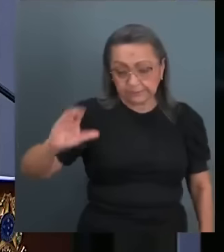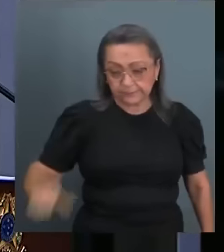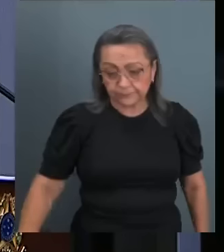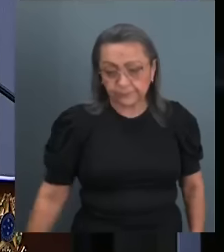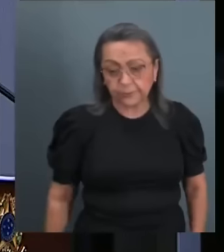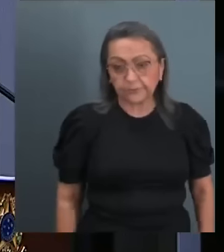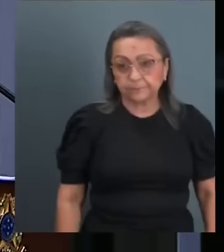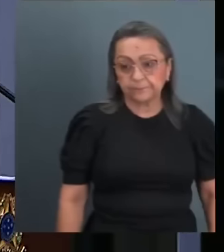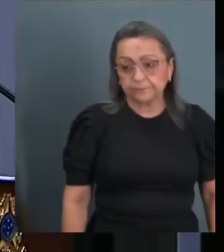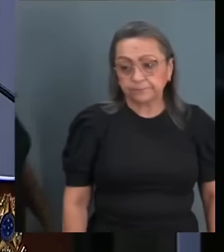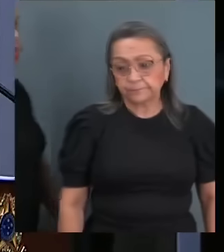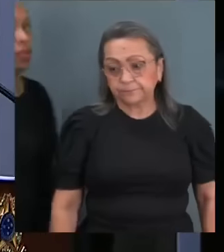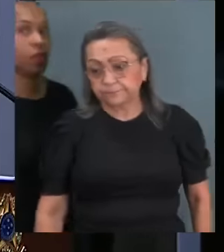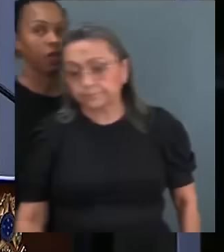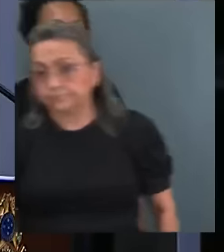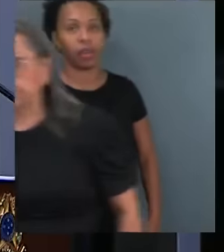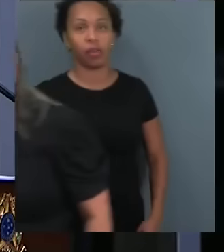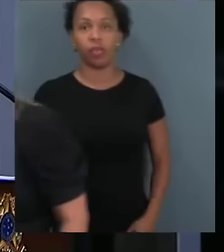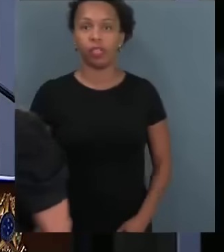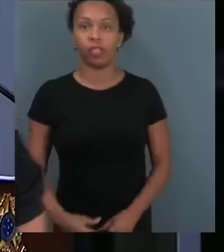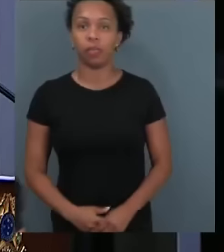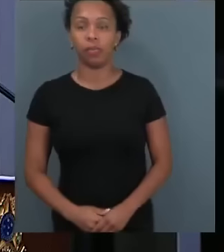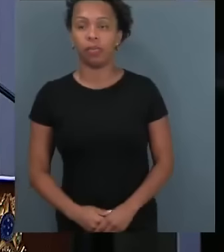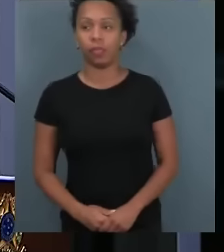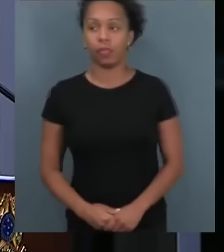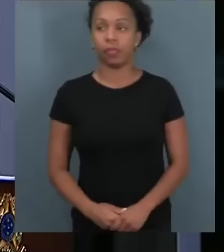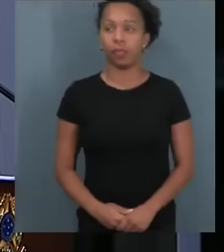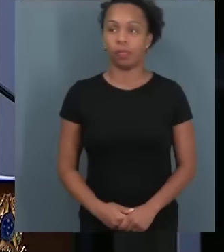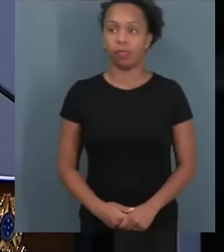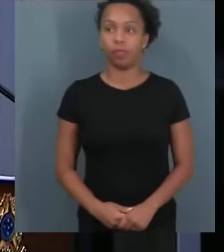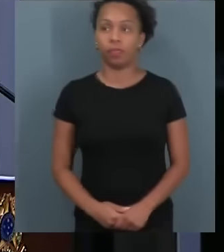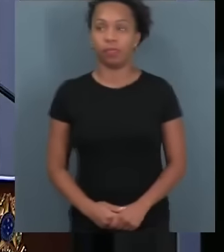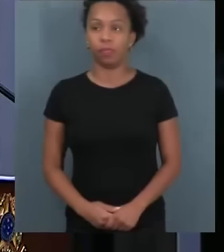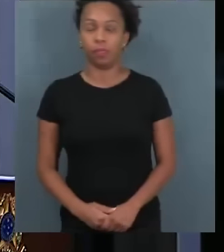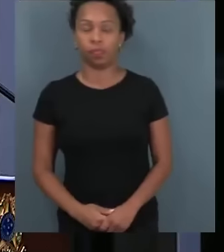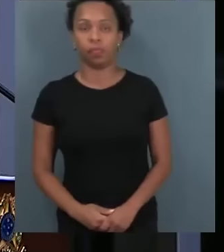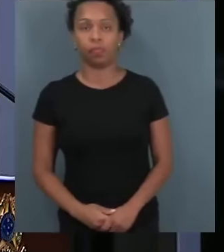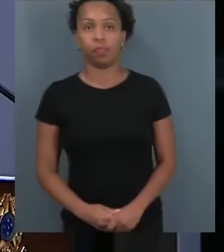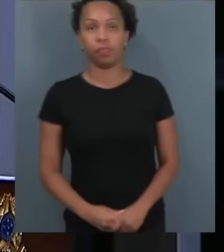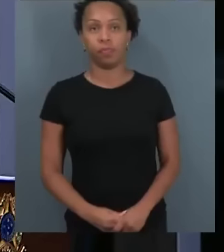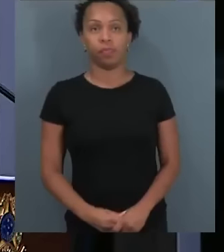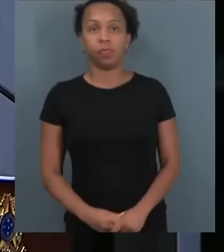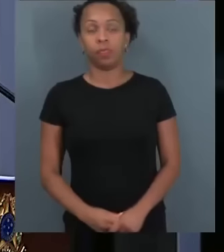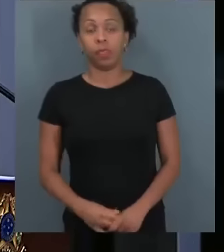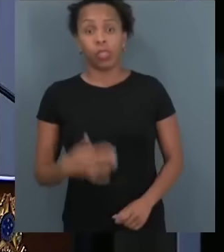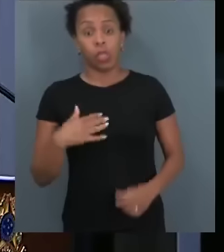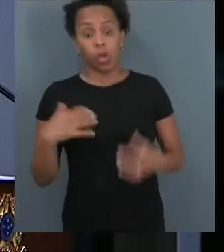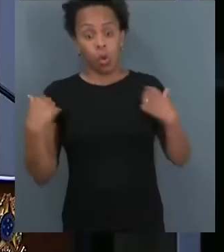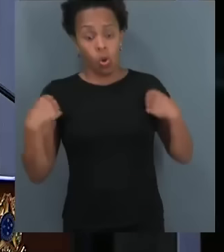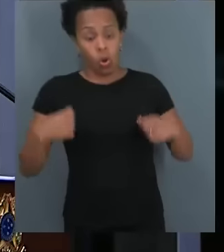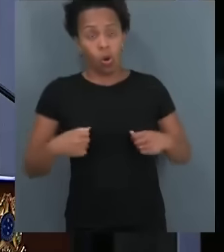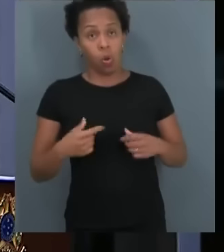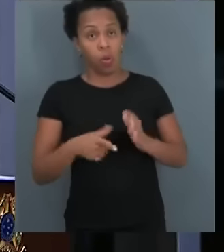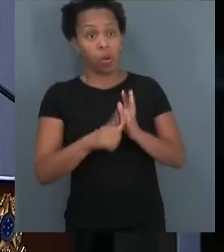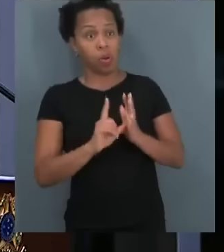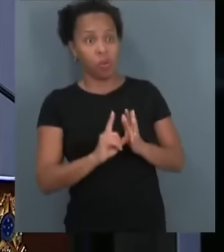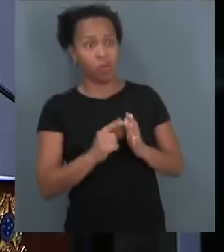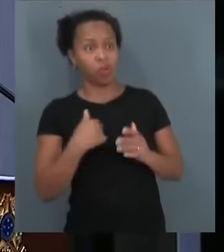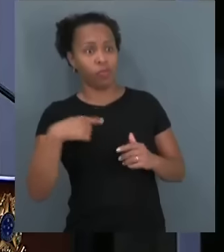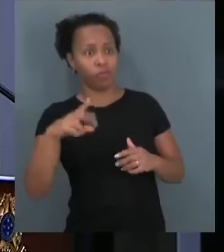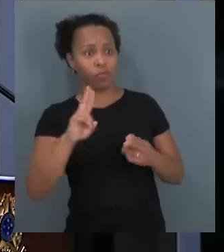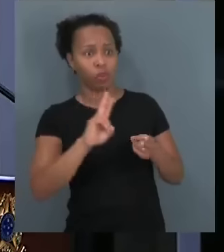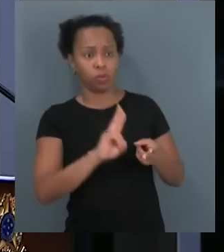após passar por Ponta Grossa, uma logística difícil. Estou com a roupa que eu estive ontem na cadeia